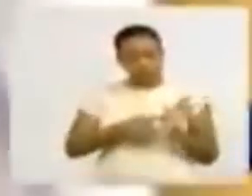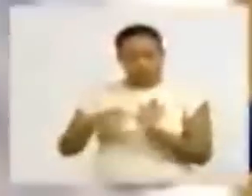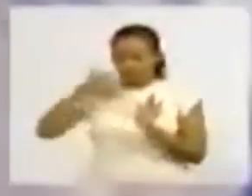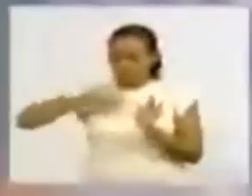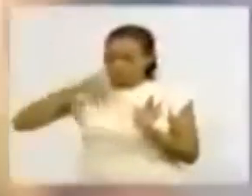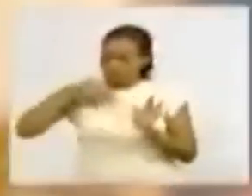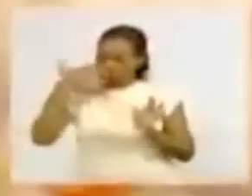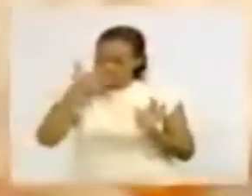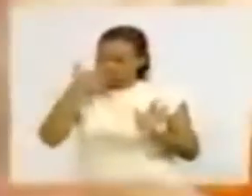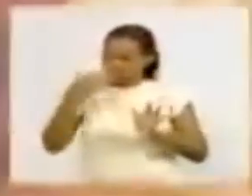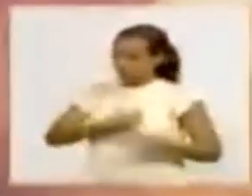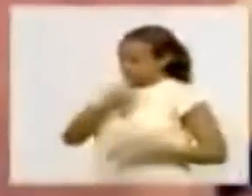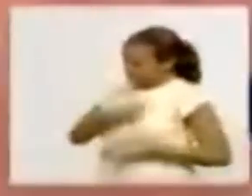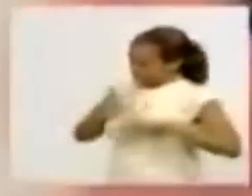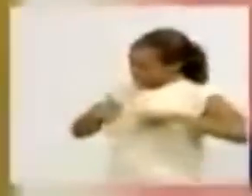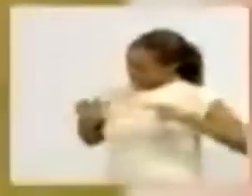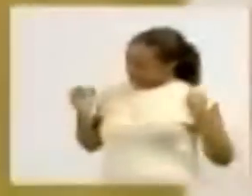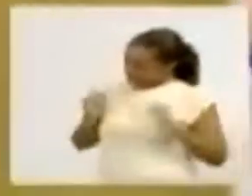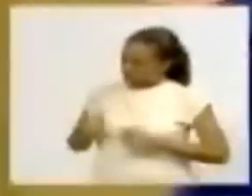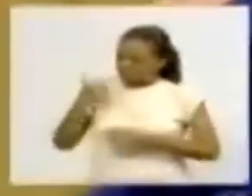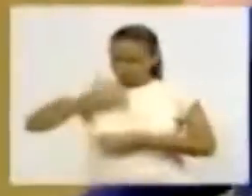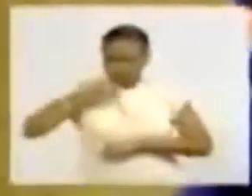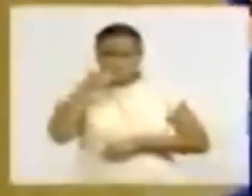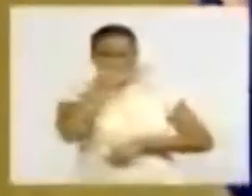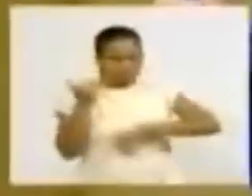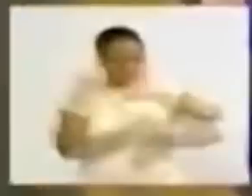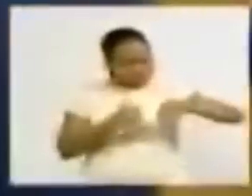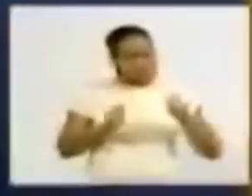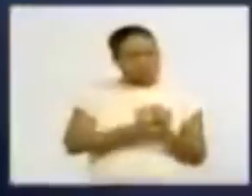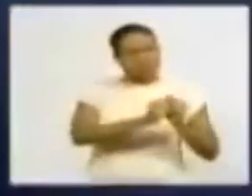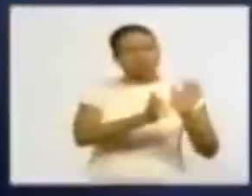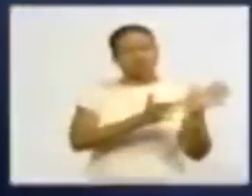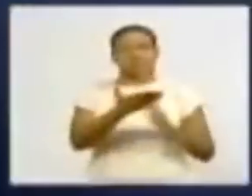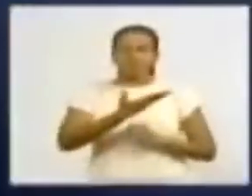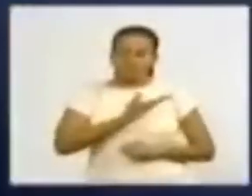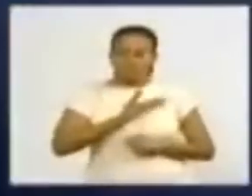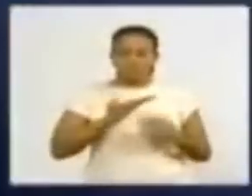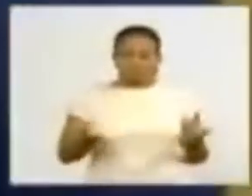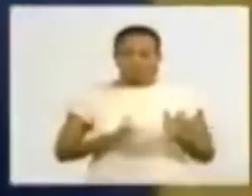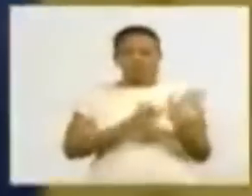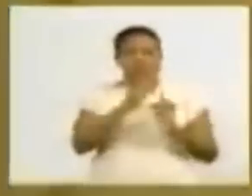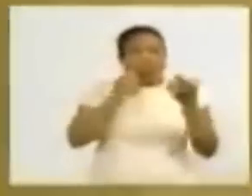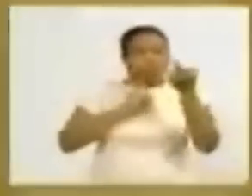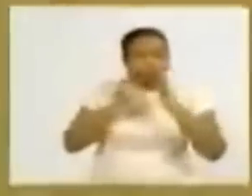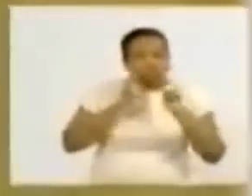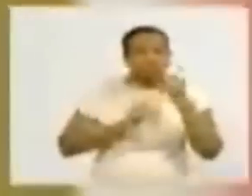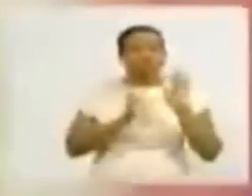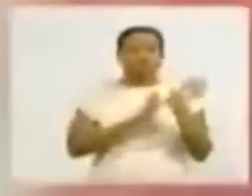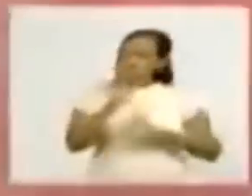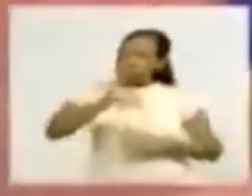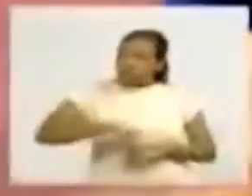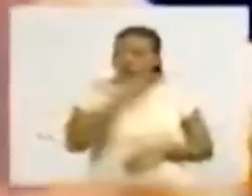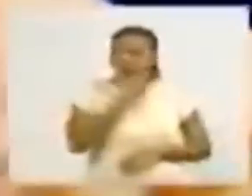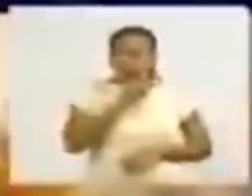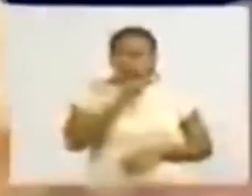E ele chorou. Ele se mostrou humano. Ele não teve medo de confundir a